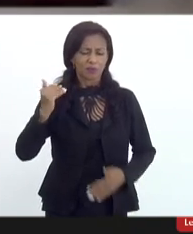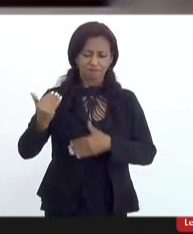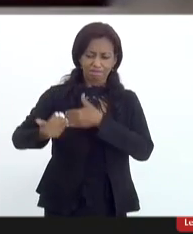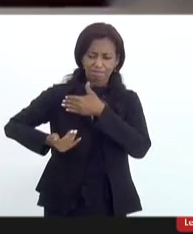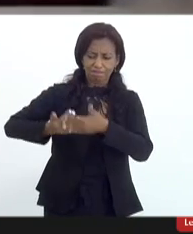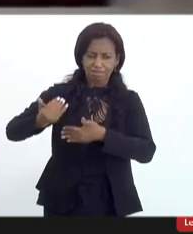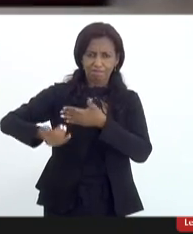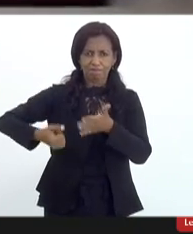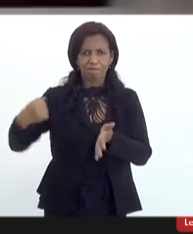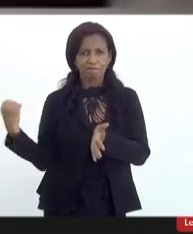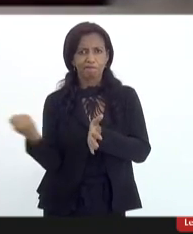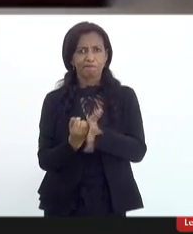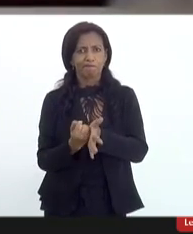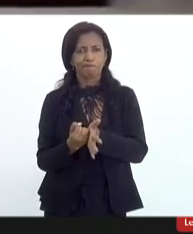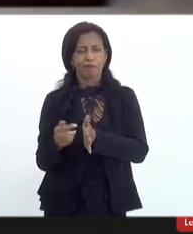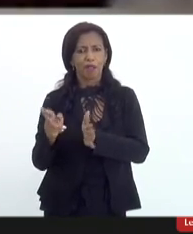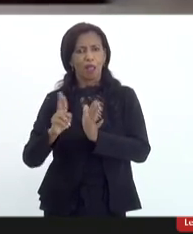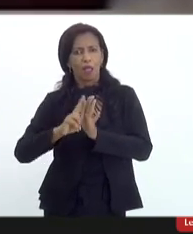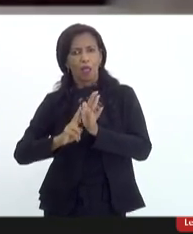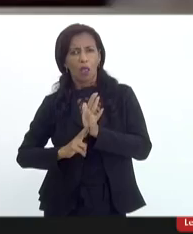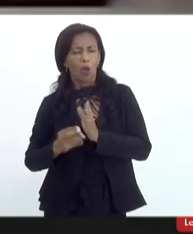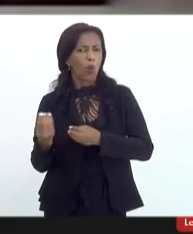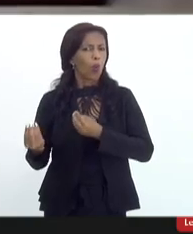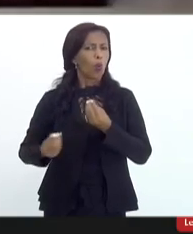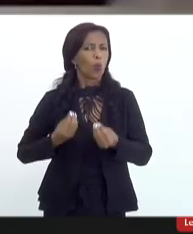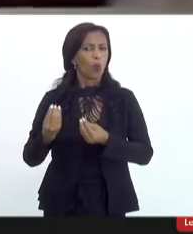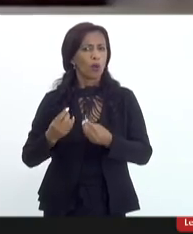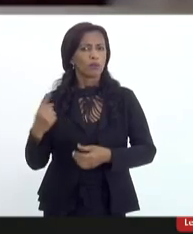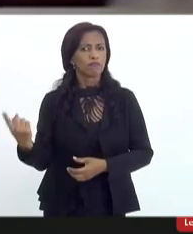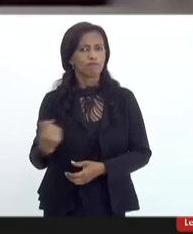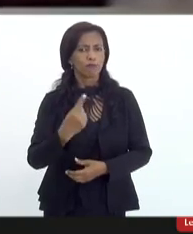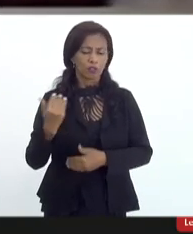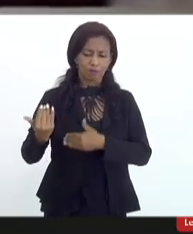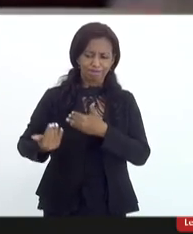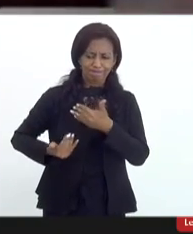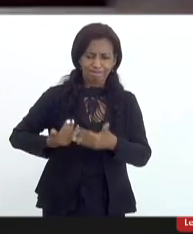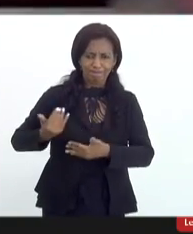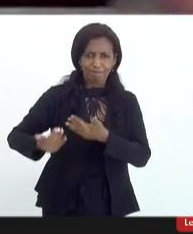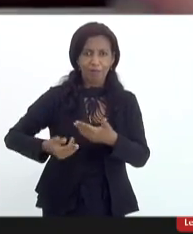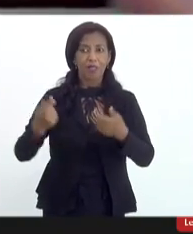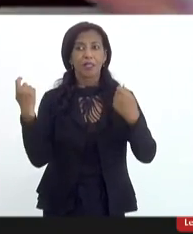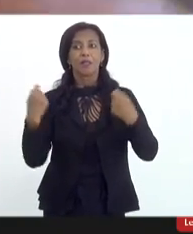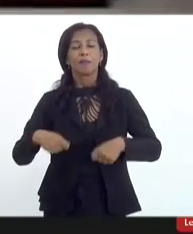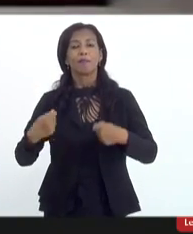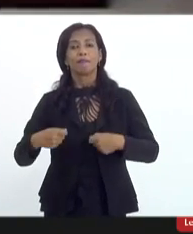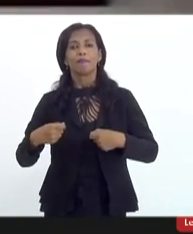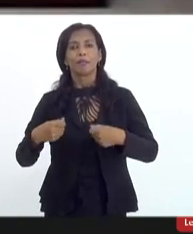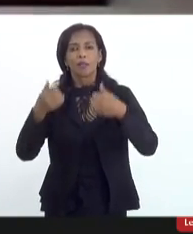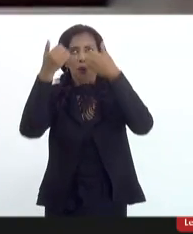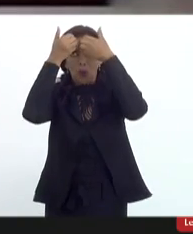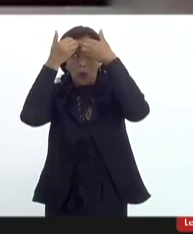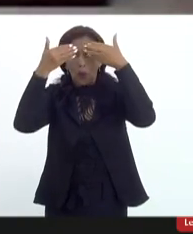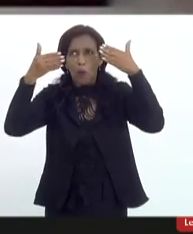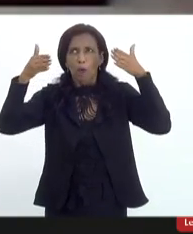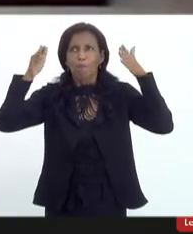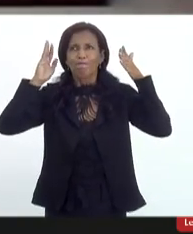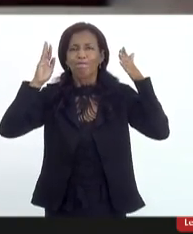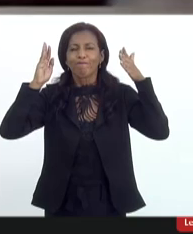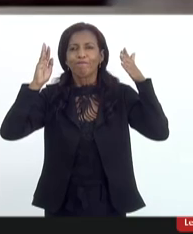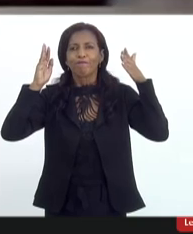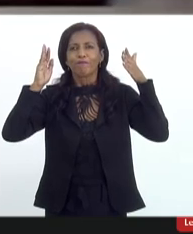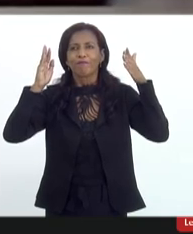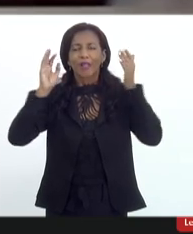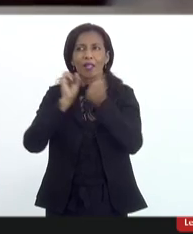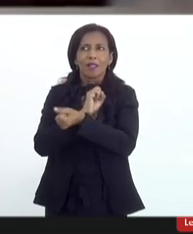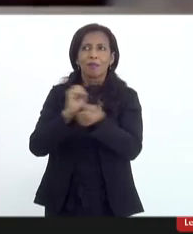marcos regulatórios, o quanto nós ainda temos a avançar e quanto nós precisamos repensar as questões da